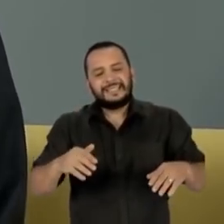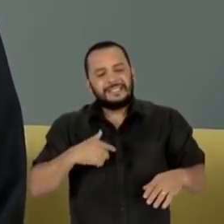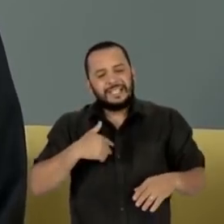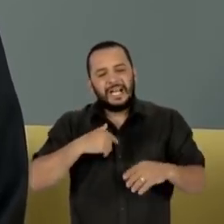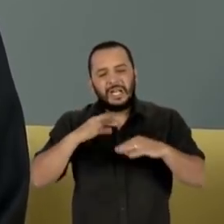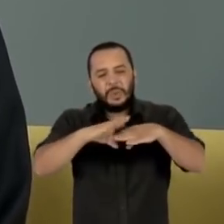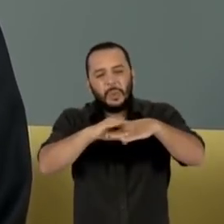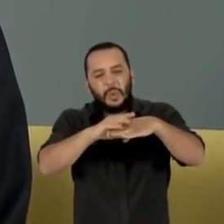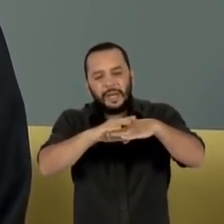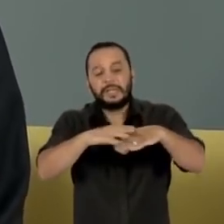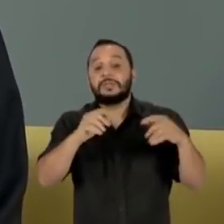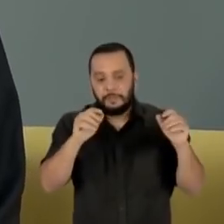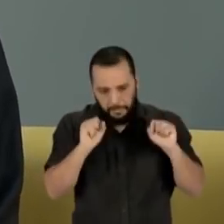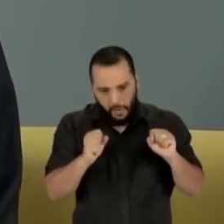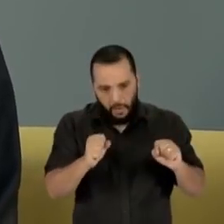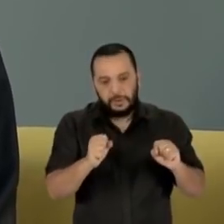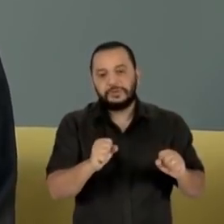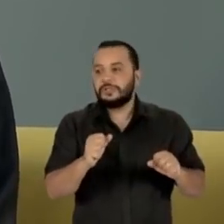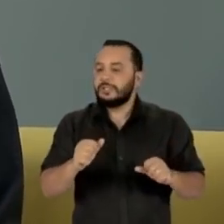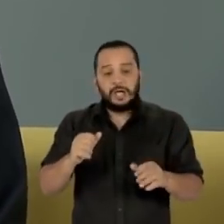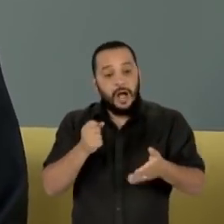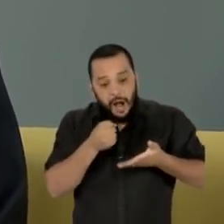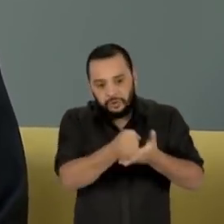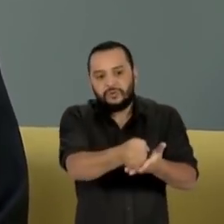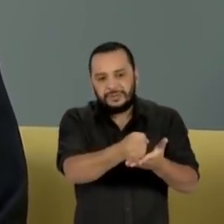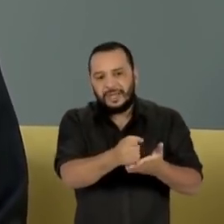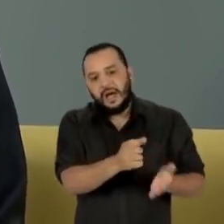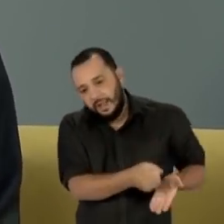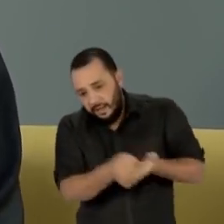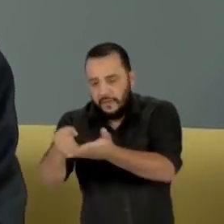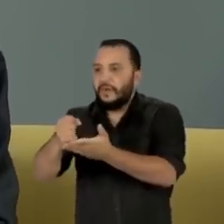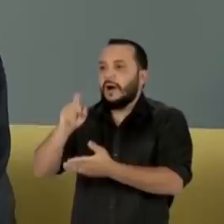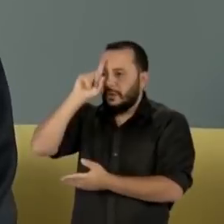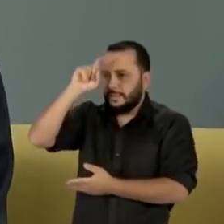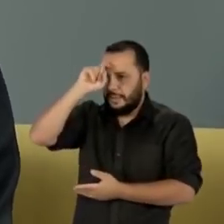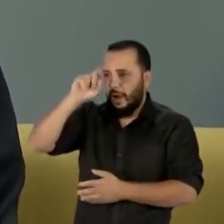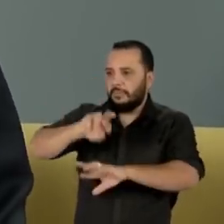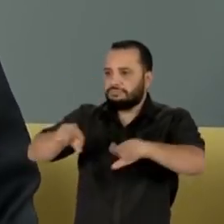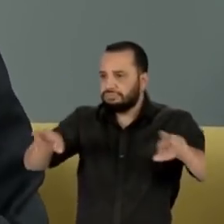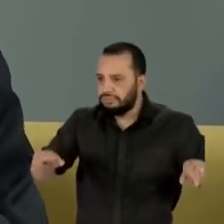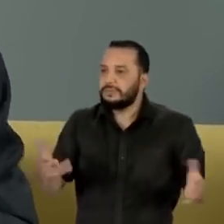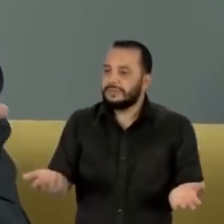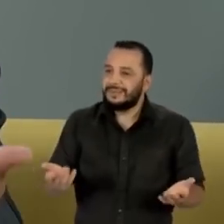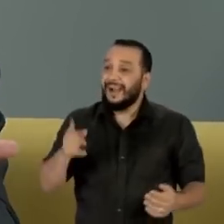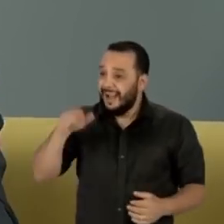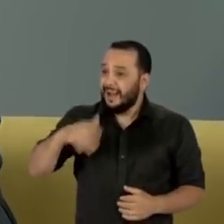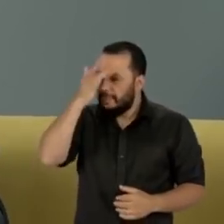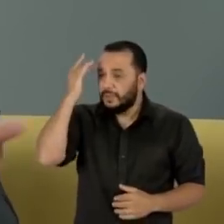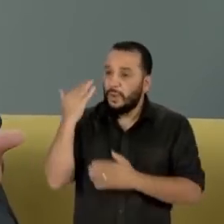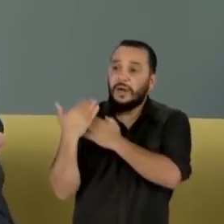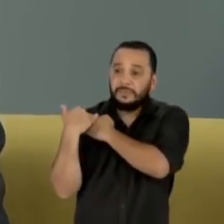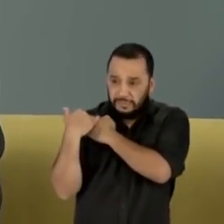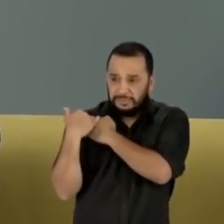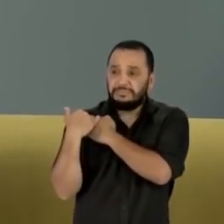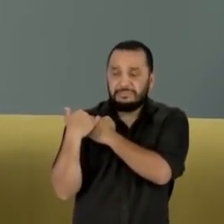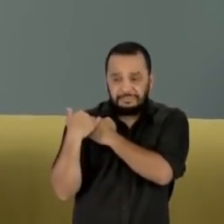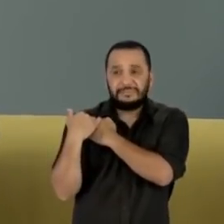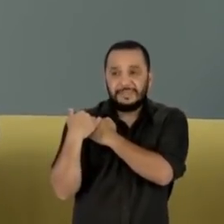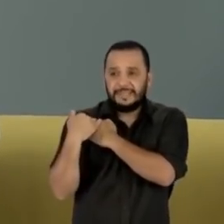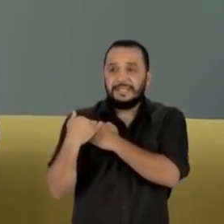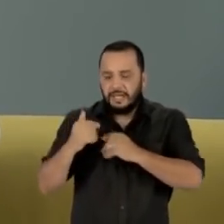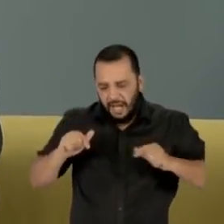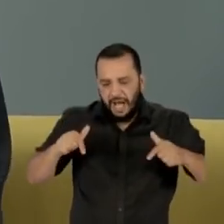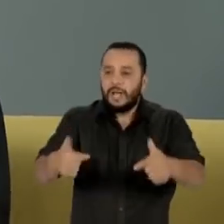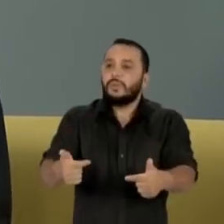saúde em especial ele pode providenciar o cuidado de saúde de que a criança precisa enfim ele a pessoa que está ali na linha de frente